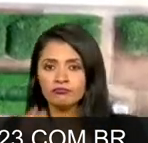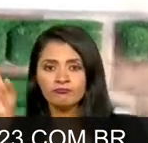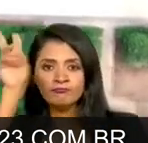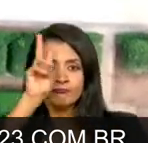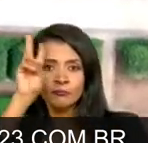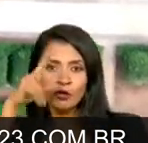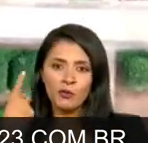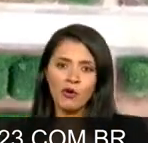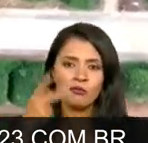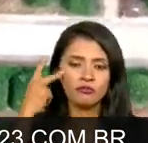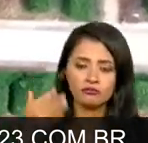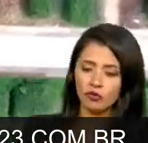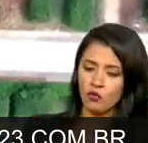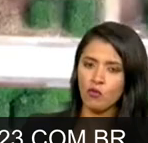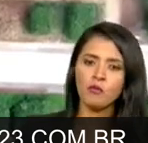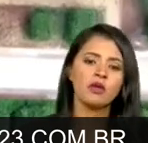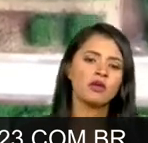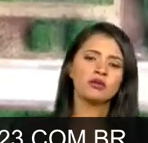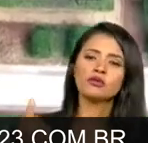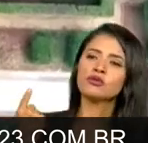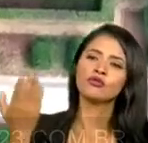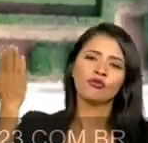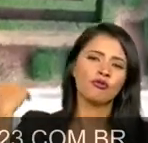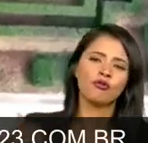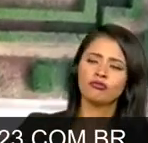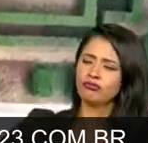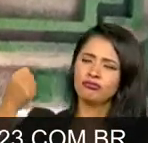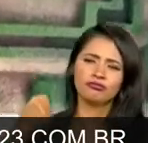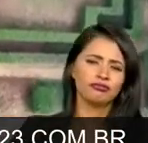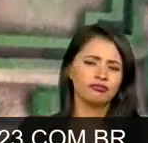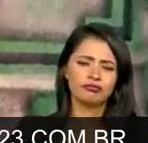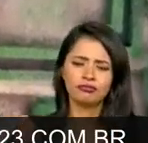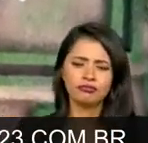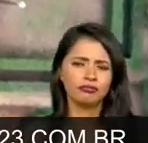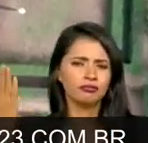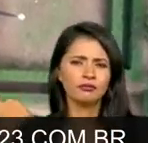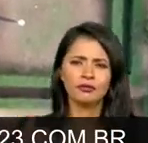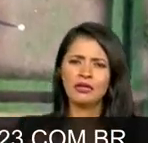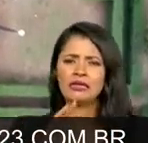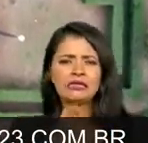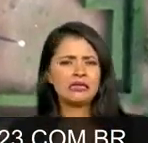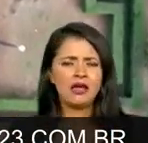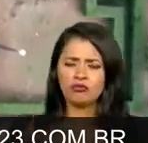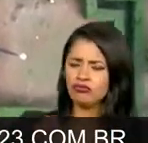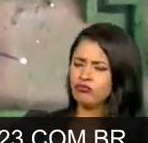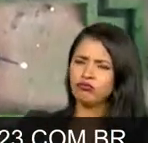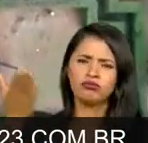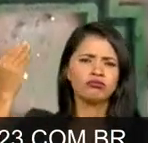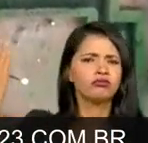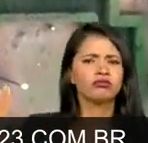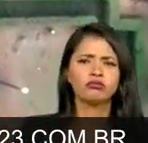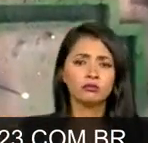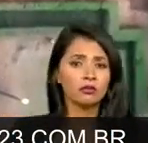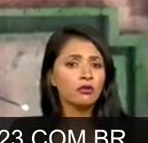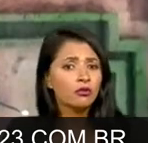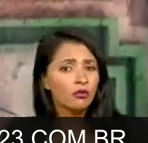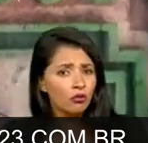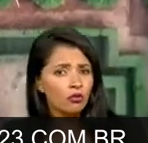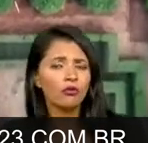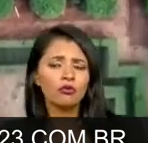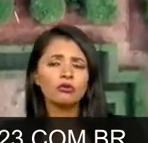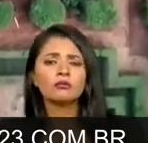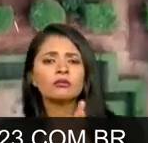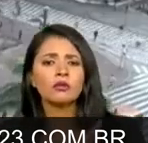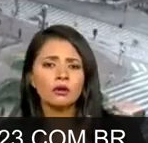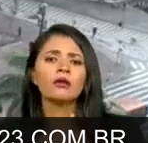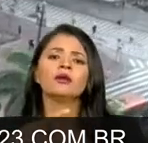mesmo, que começou há décadas e até séculos passados, que hoje, né, tem como